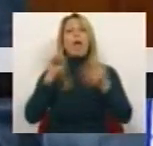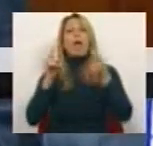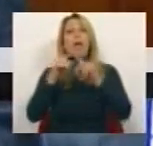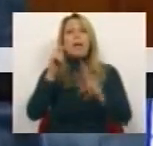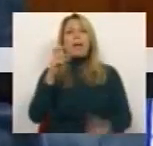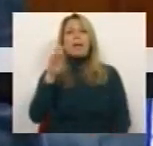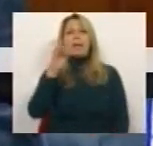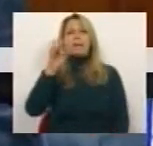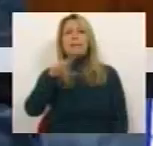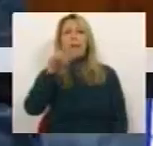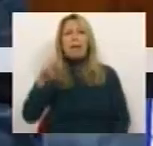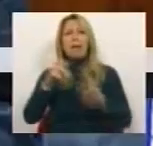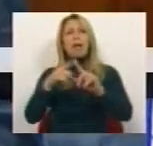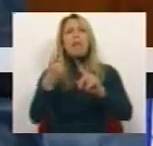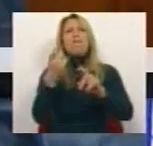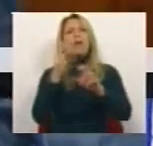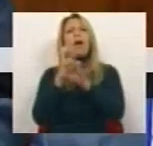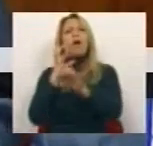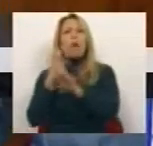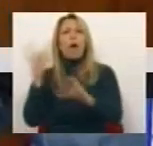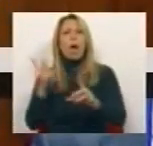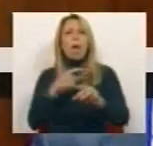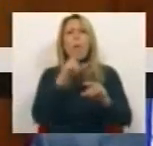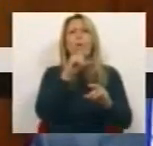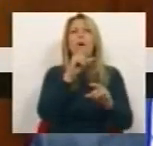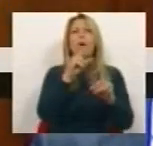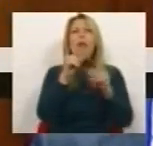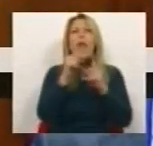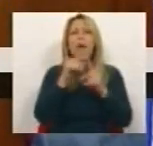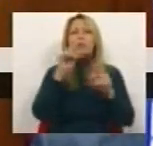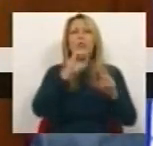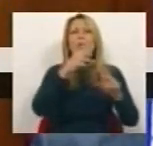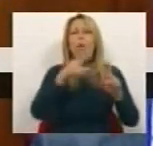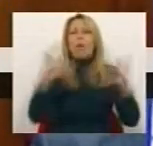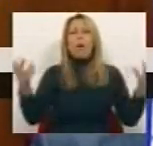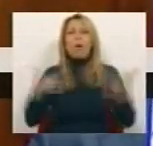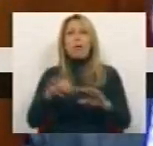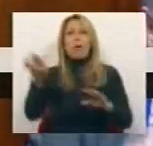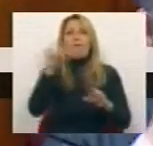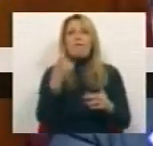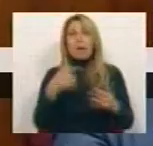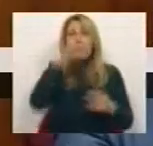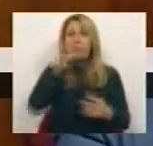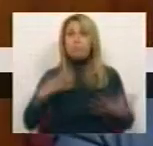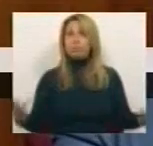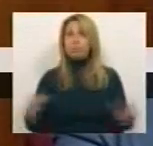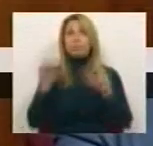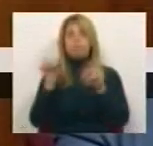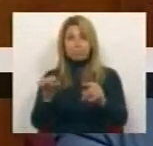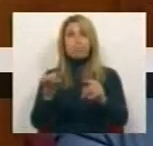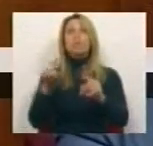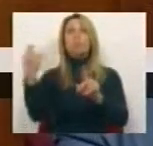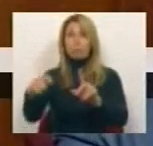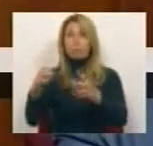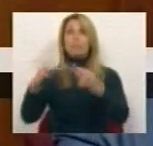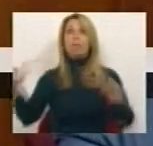em Bragança ou em Lagos. São os autarcas e as comunidades intermunicipais que o saberão. São eles que conseguem, com os poucos recursos